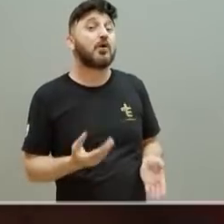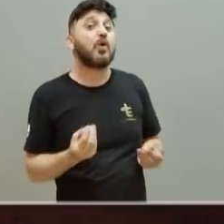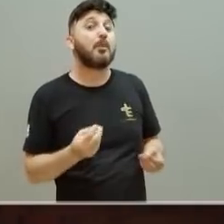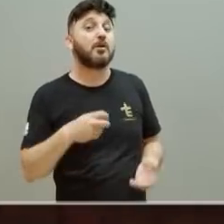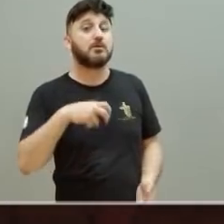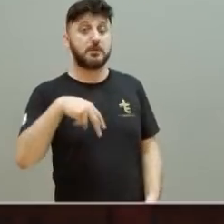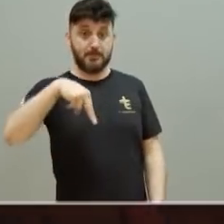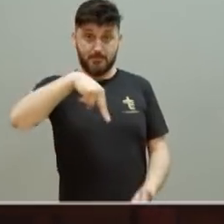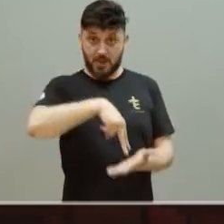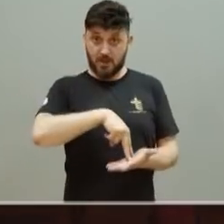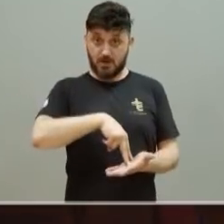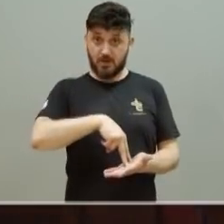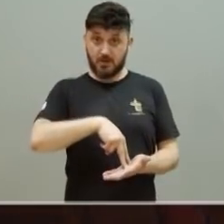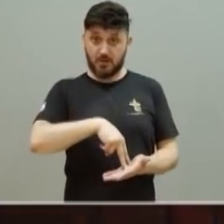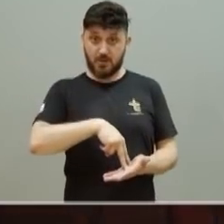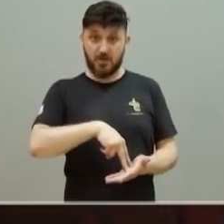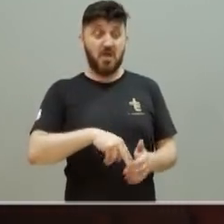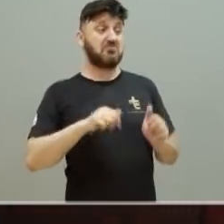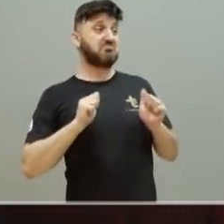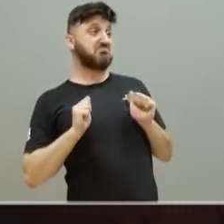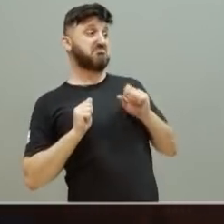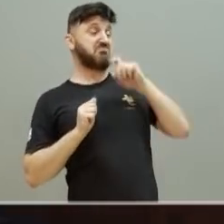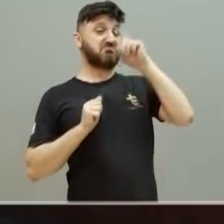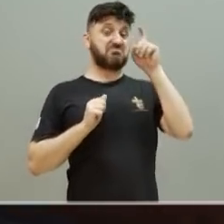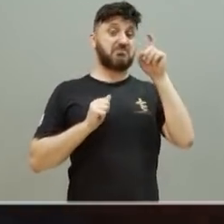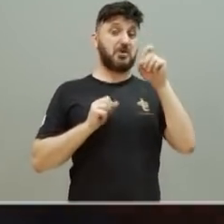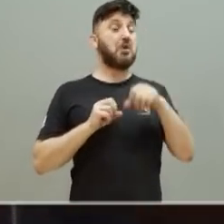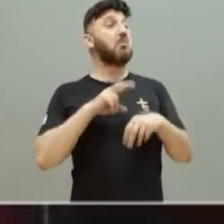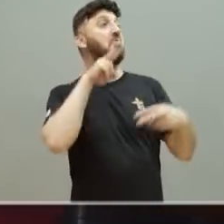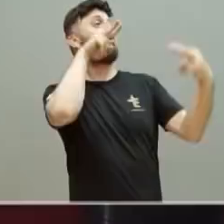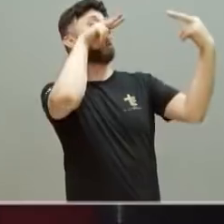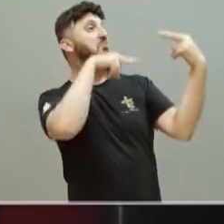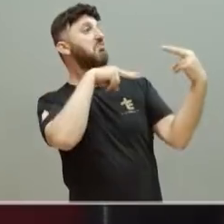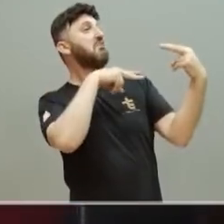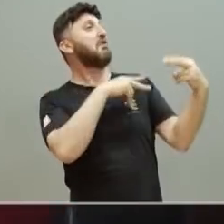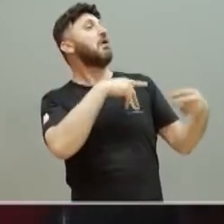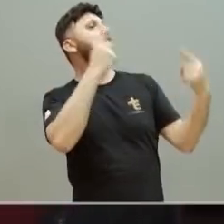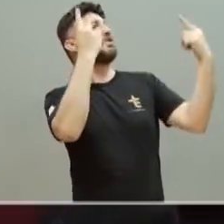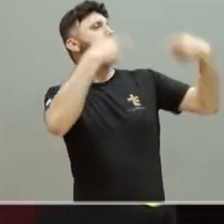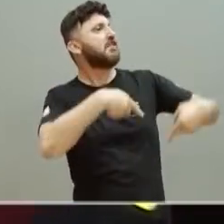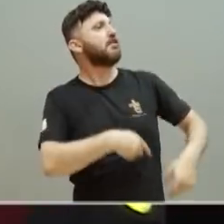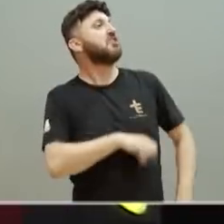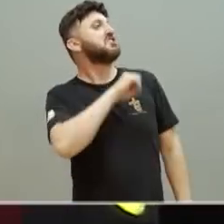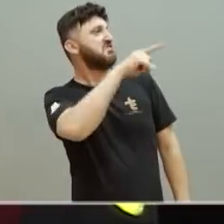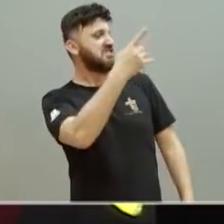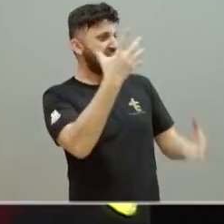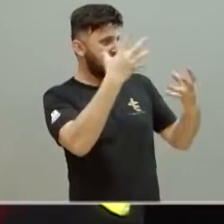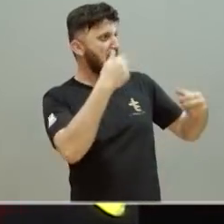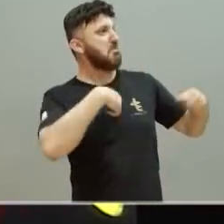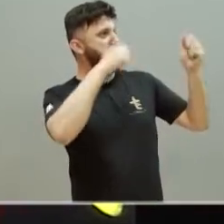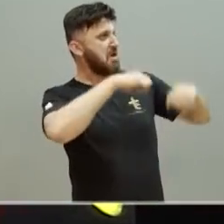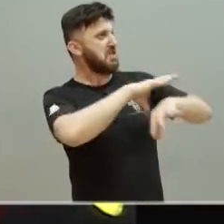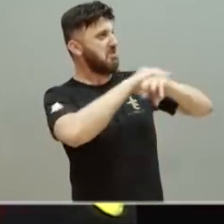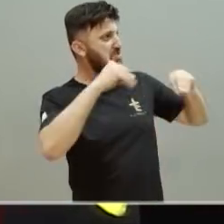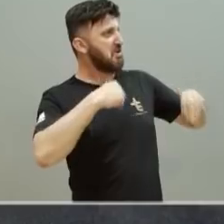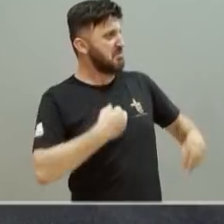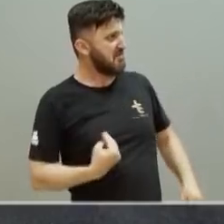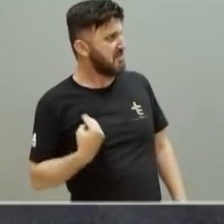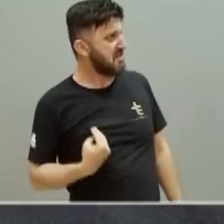De pé, arrogante, olhando nos olhos de Jesus e falando: se queres, tu podes me